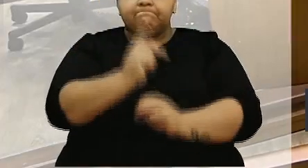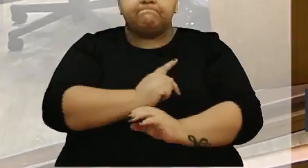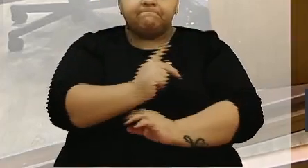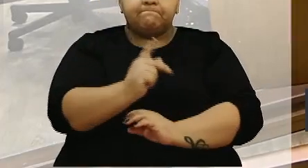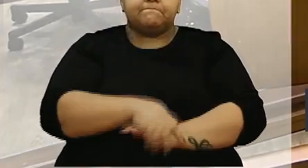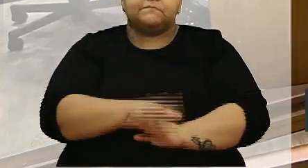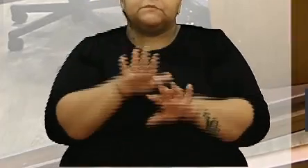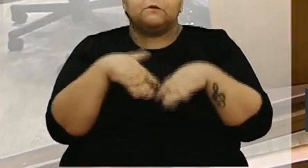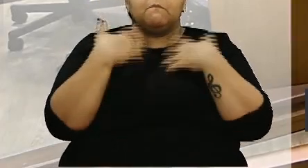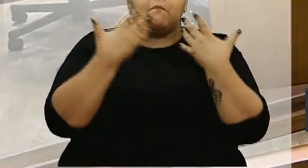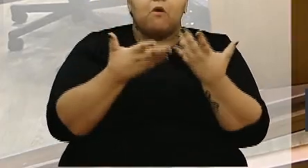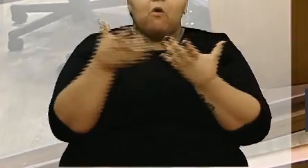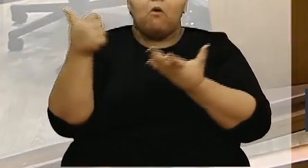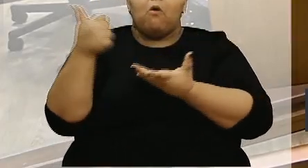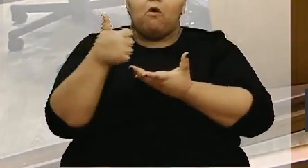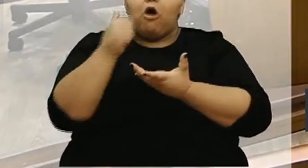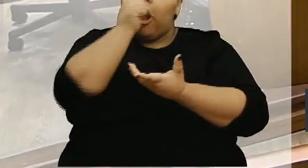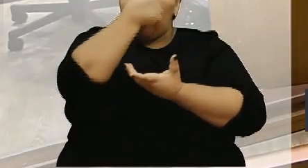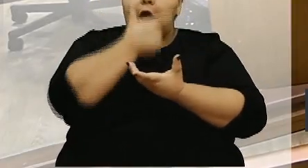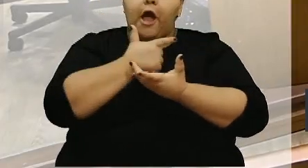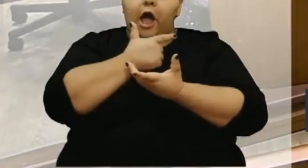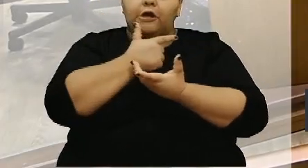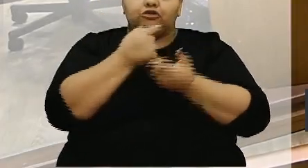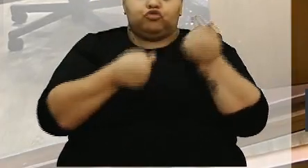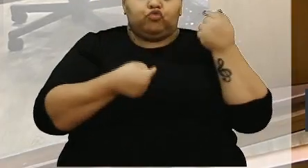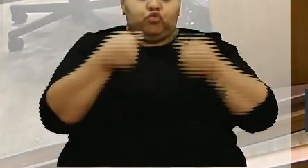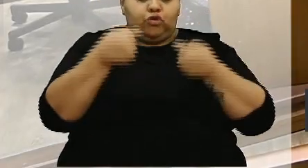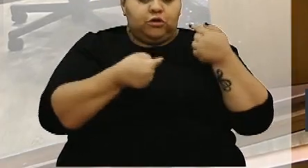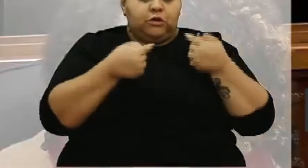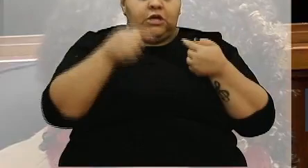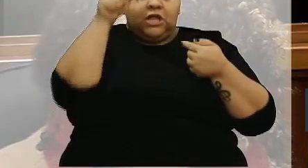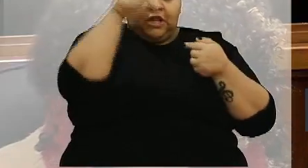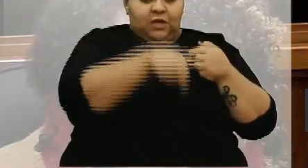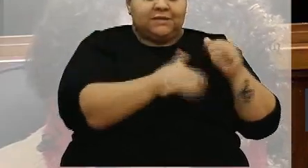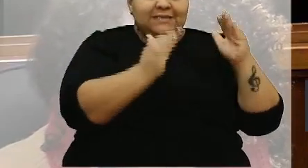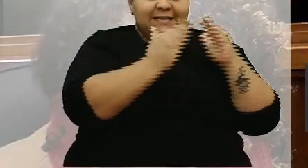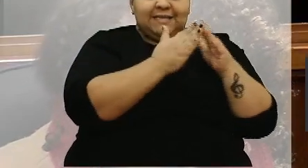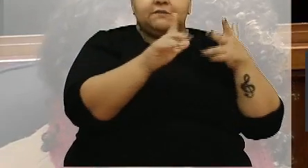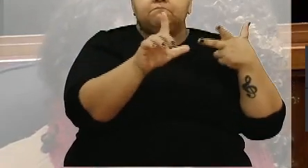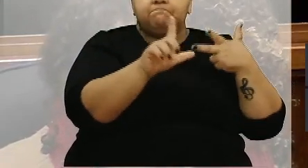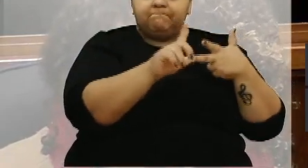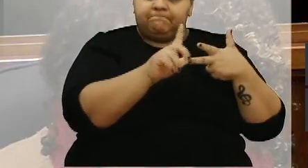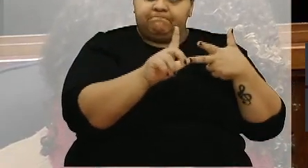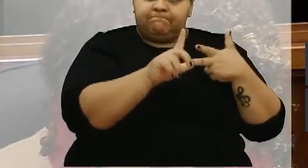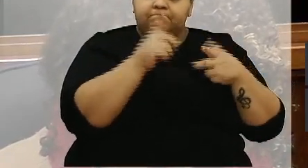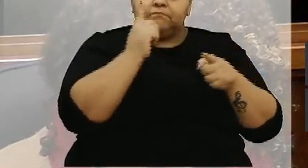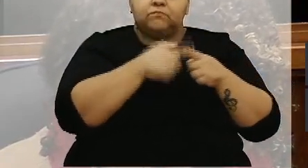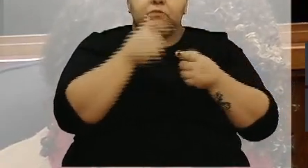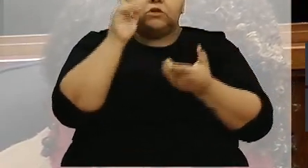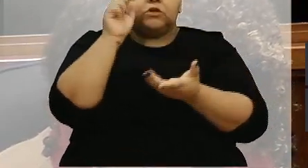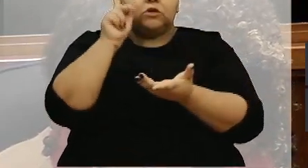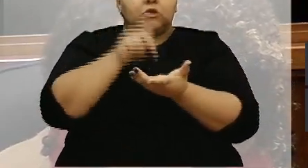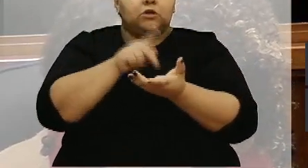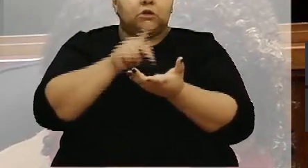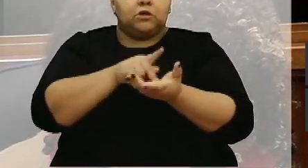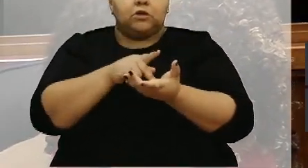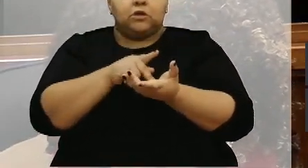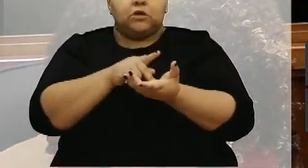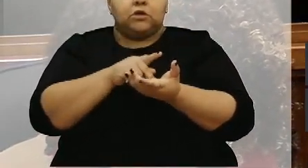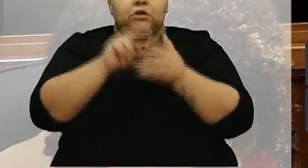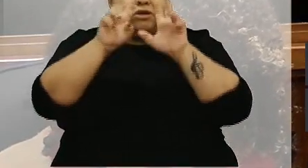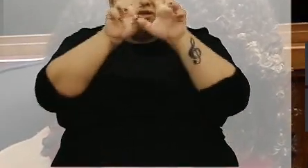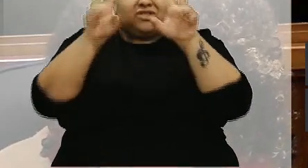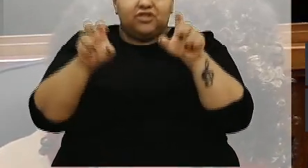presidente. Bom, primeiro que acho que é uma crítica à nossa Casa Legislativa, porque, de fato, acho que um dos temas